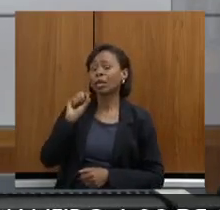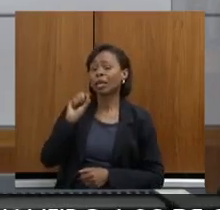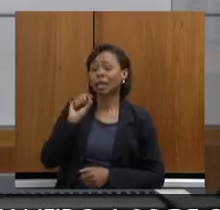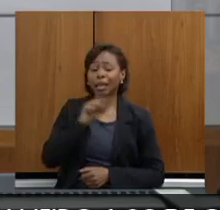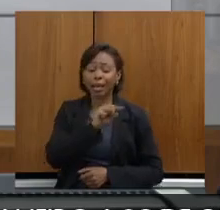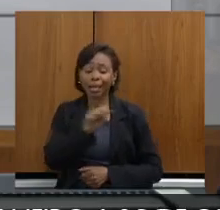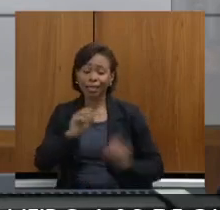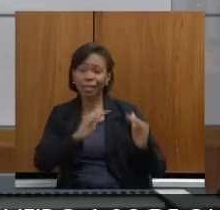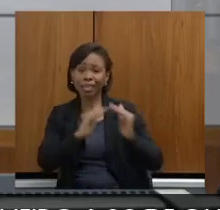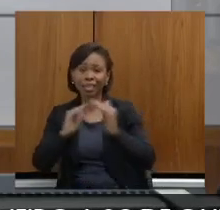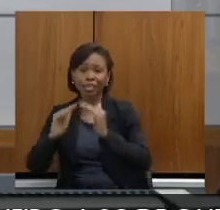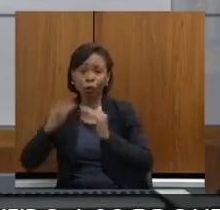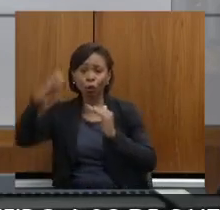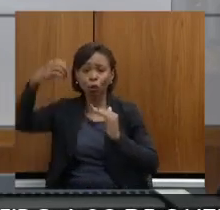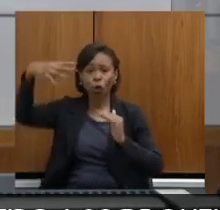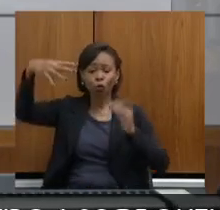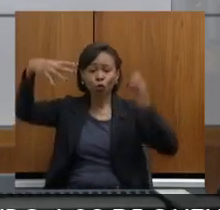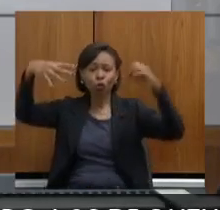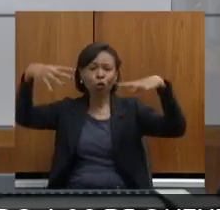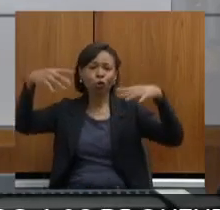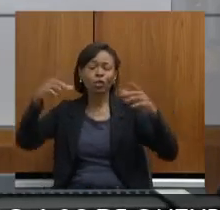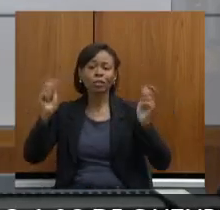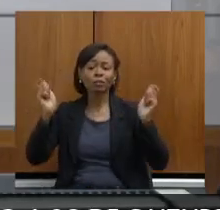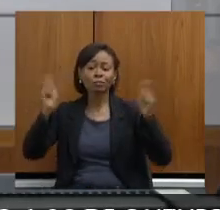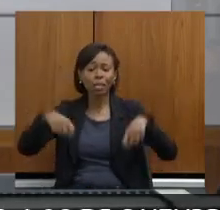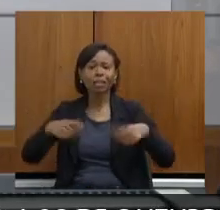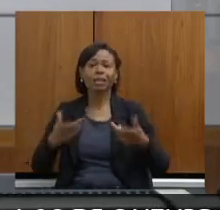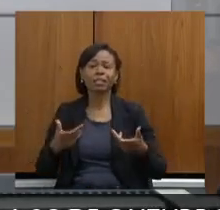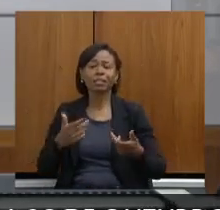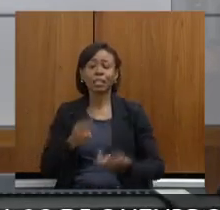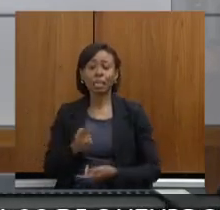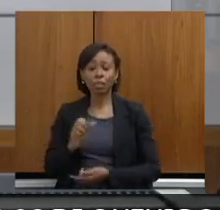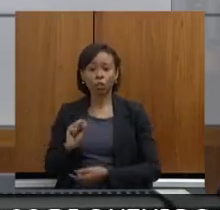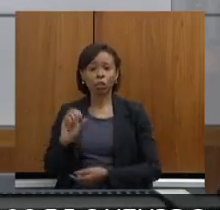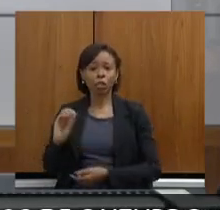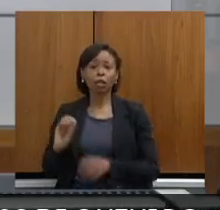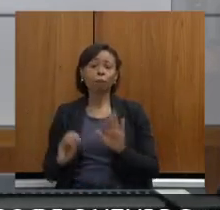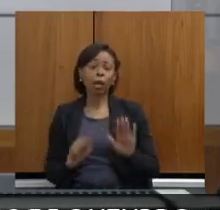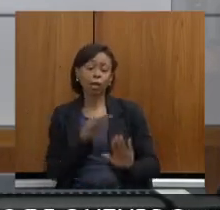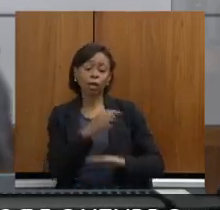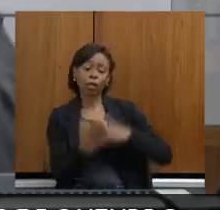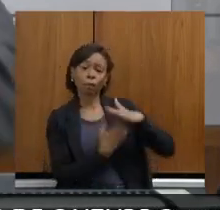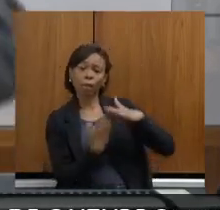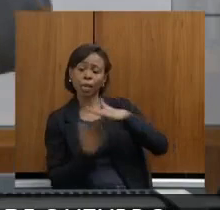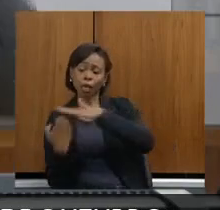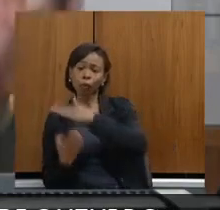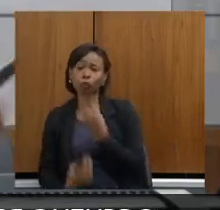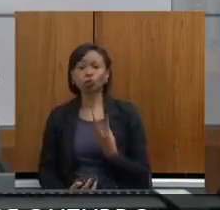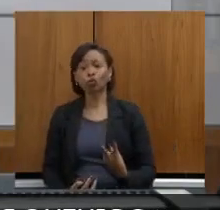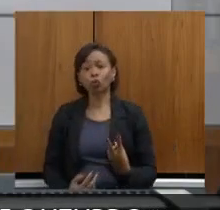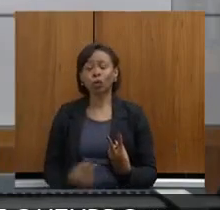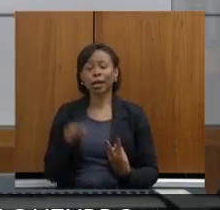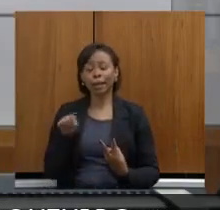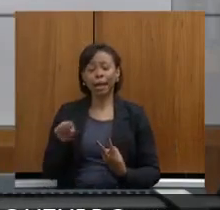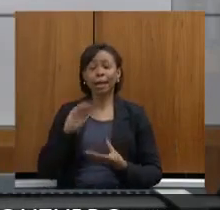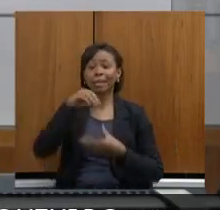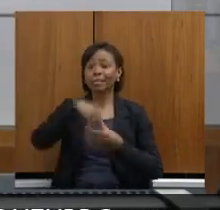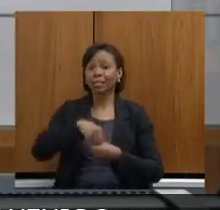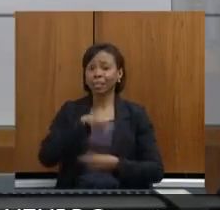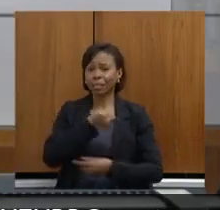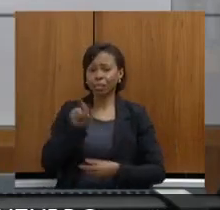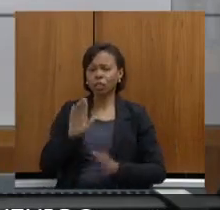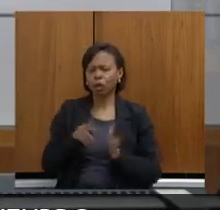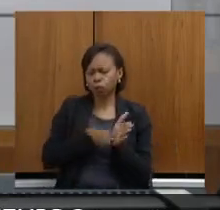mim casar antes 780 tem duas empresas estão namorando dentro de Dolabella fizeram todo levantar